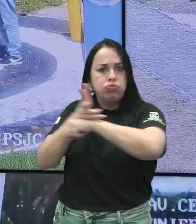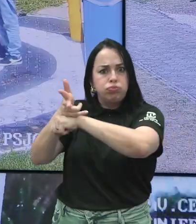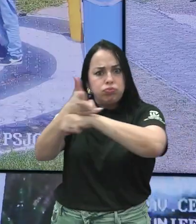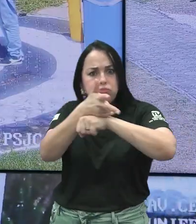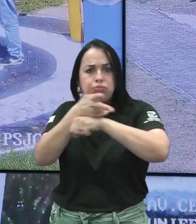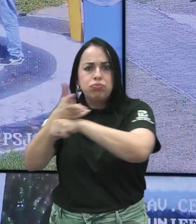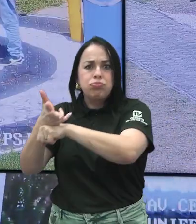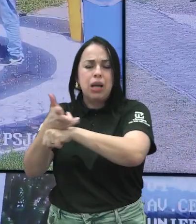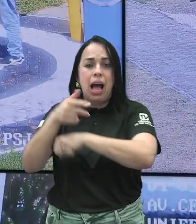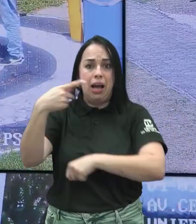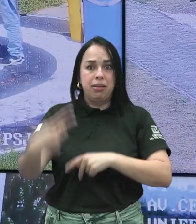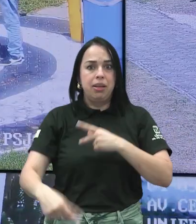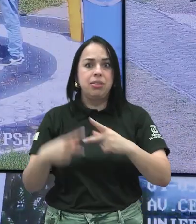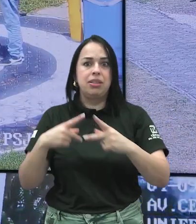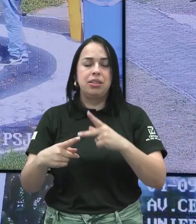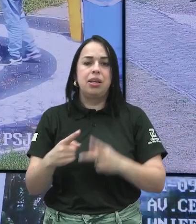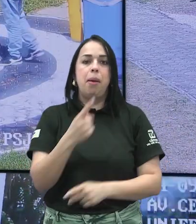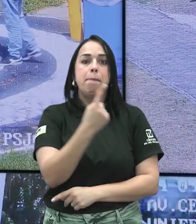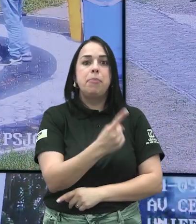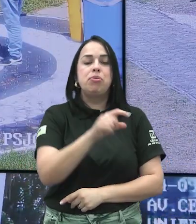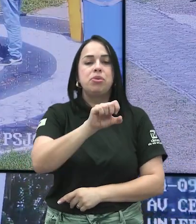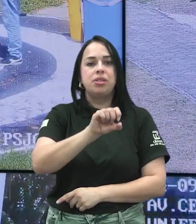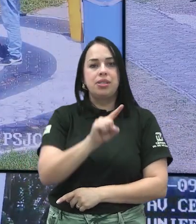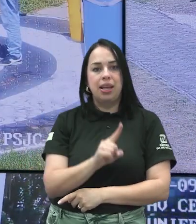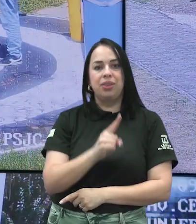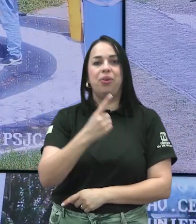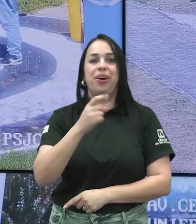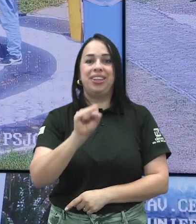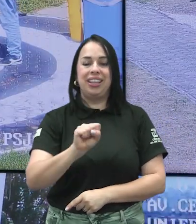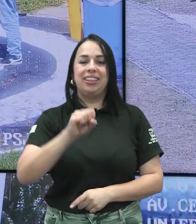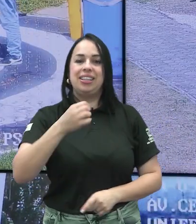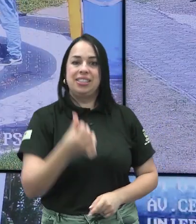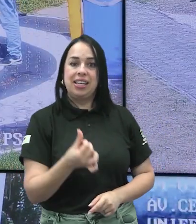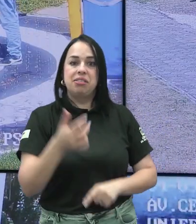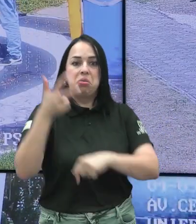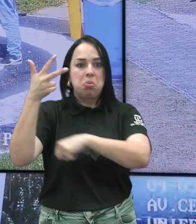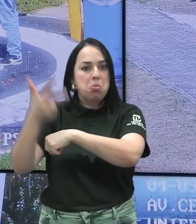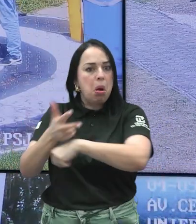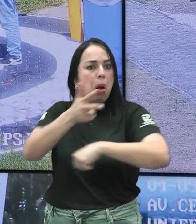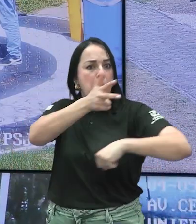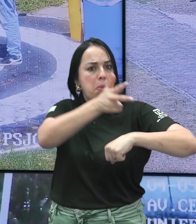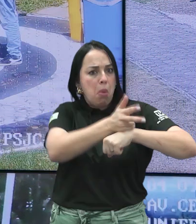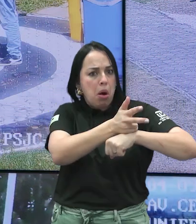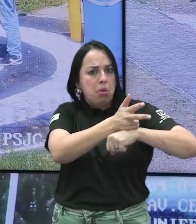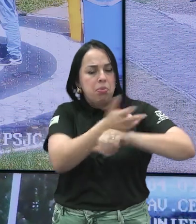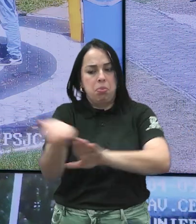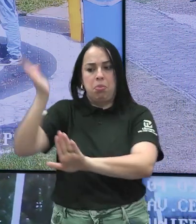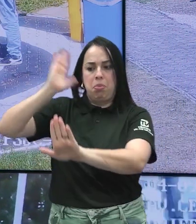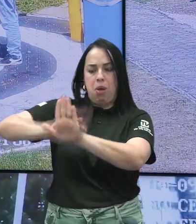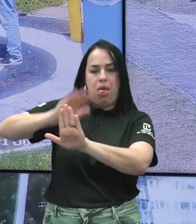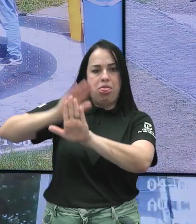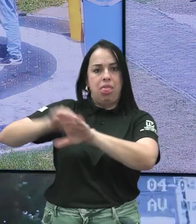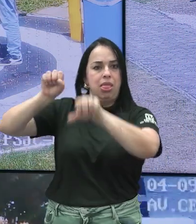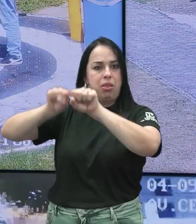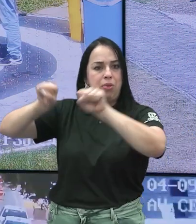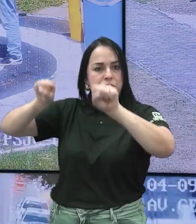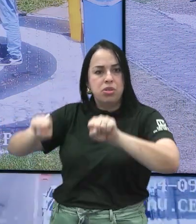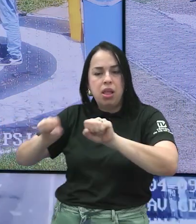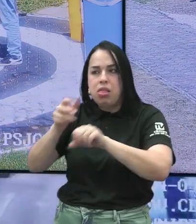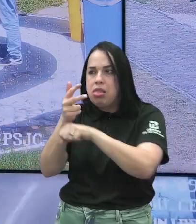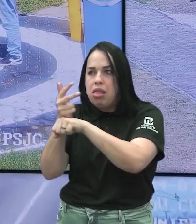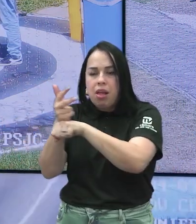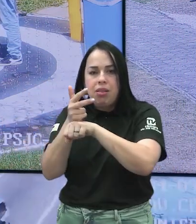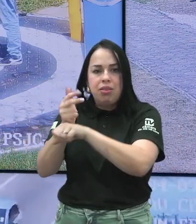as câmeras de monitoramento da cidade. Em São José, são 1.186 câmeras como esta, um sistema administrado